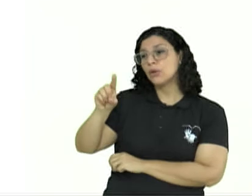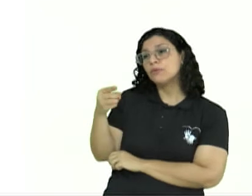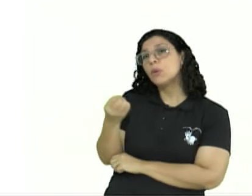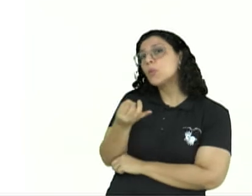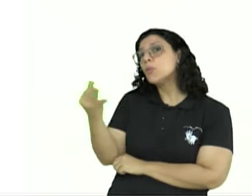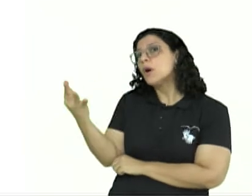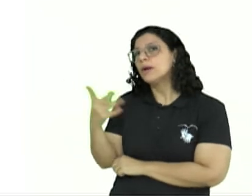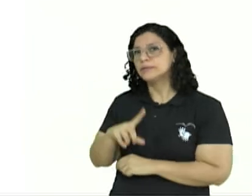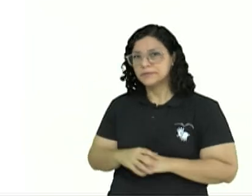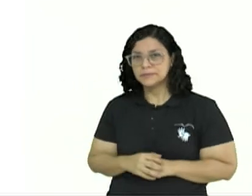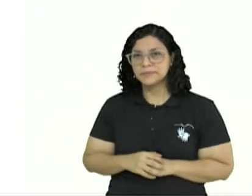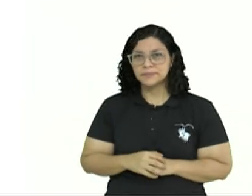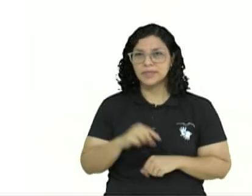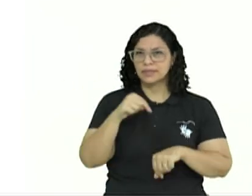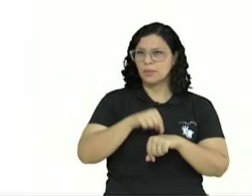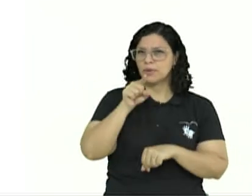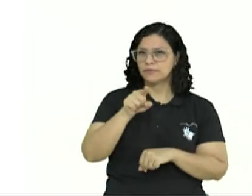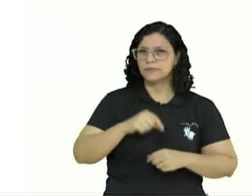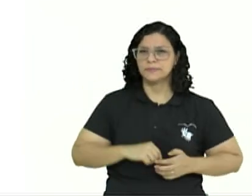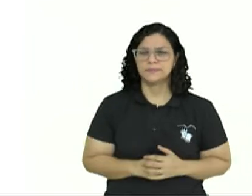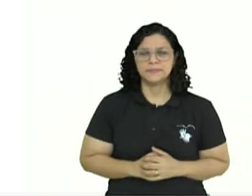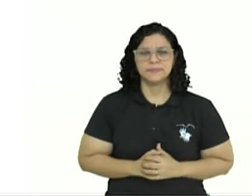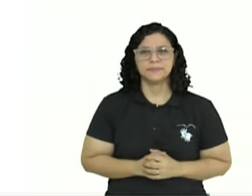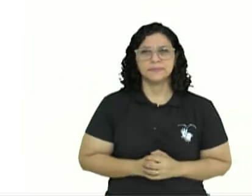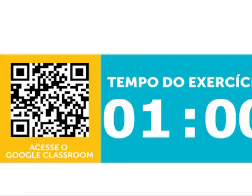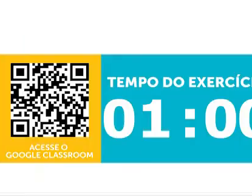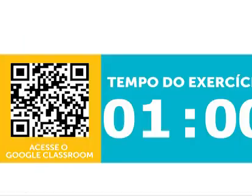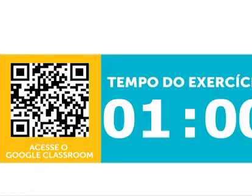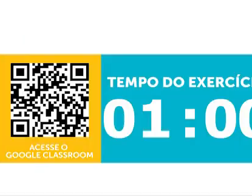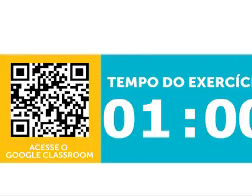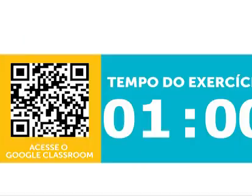em número decimal? Tempo para vocês.